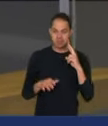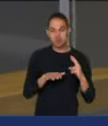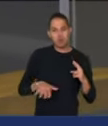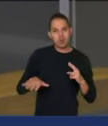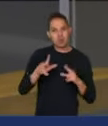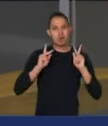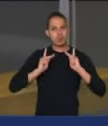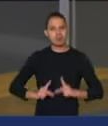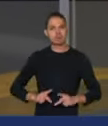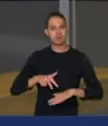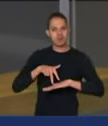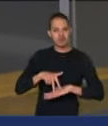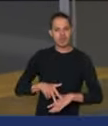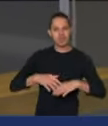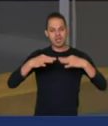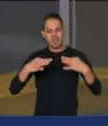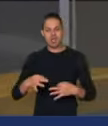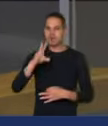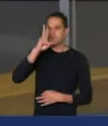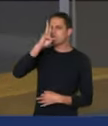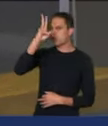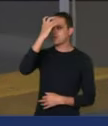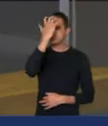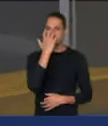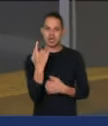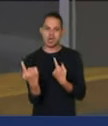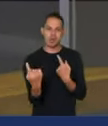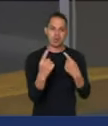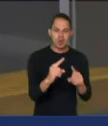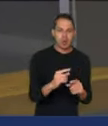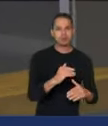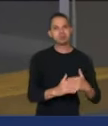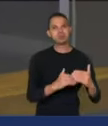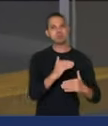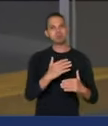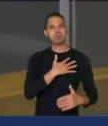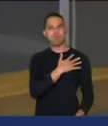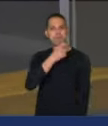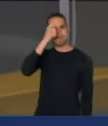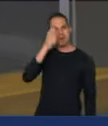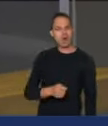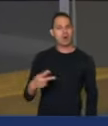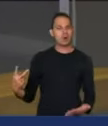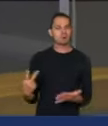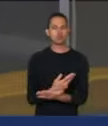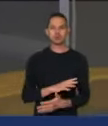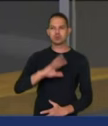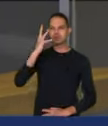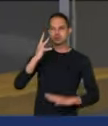postura firme, contundente, séria, contra esse avanço do totalitarismo que vem acontecendo no